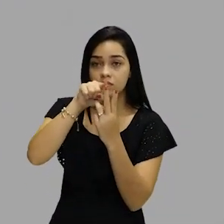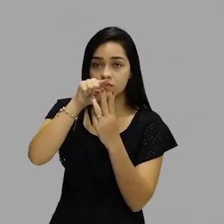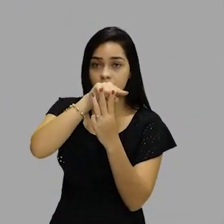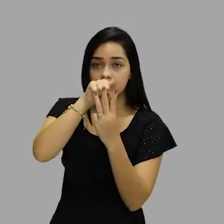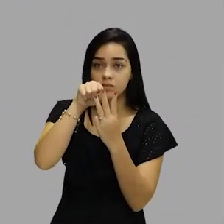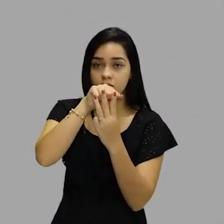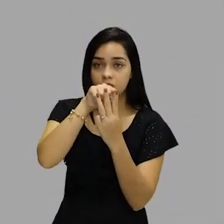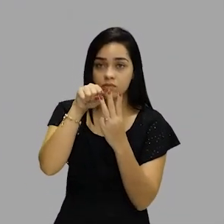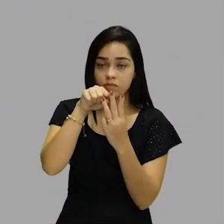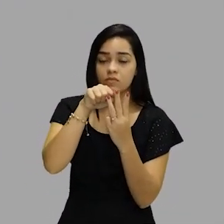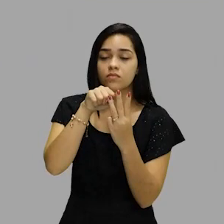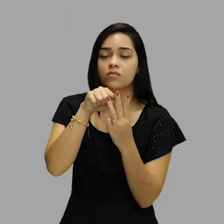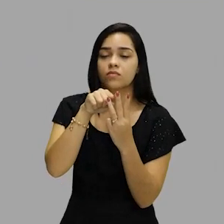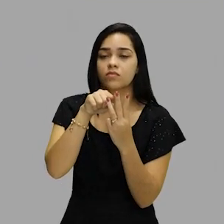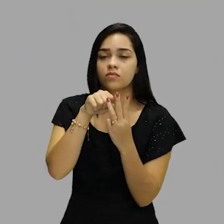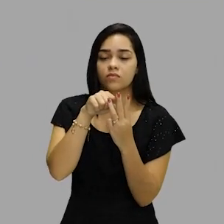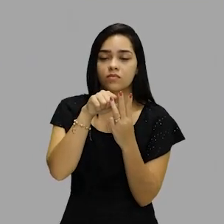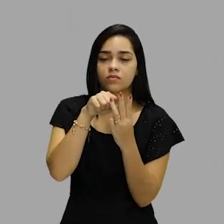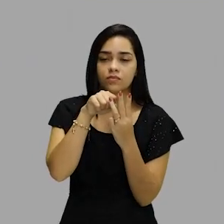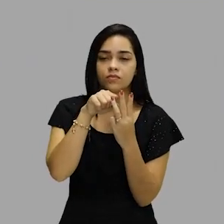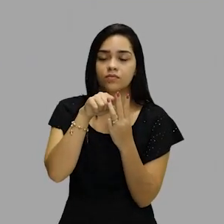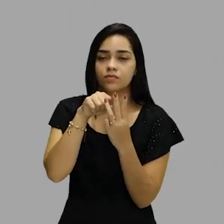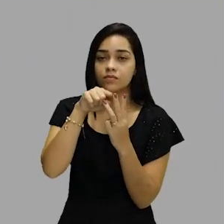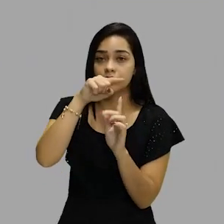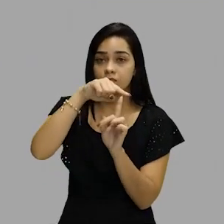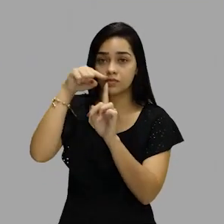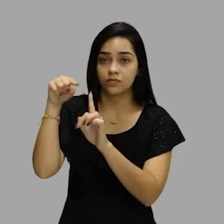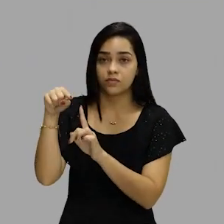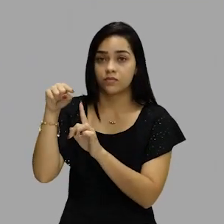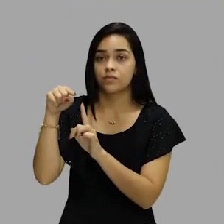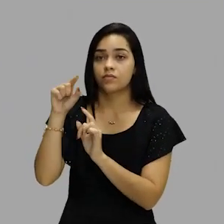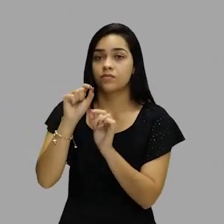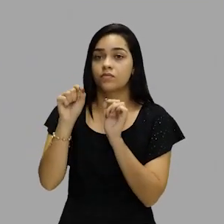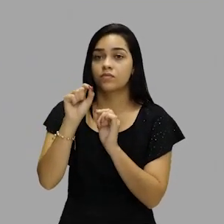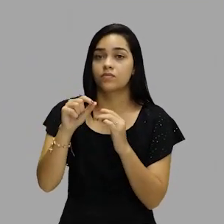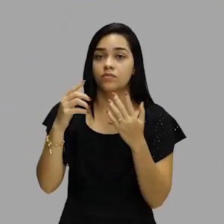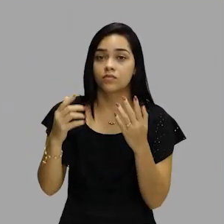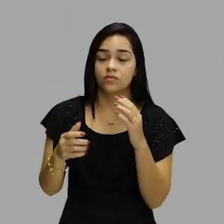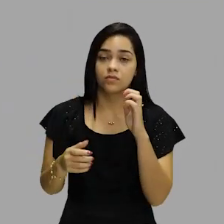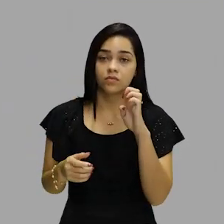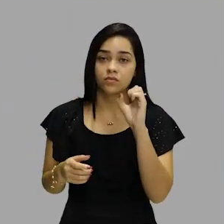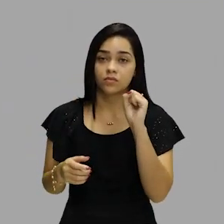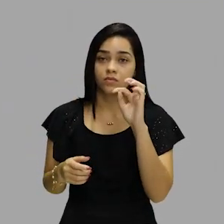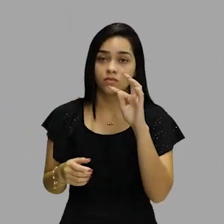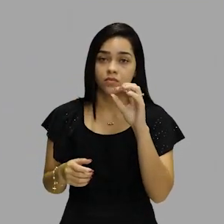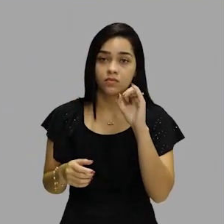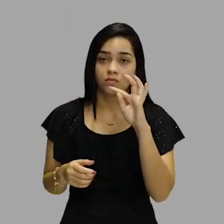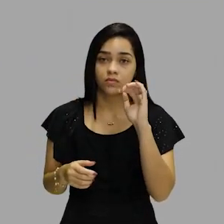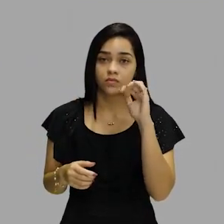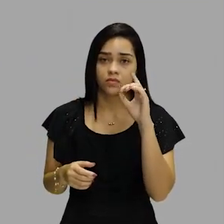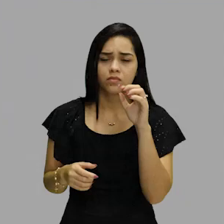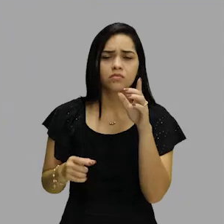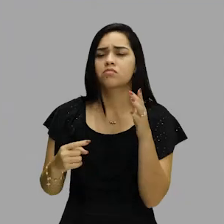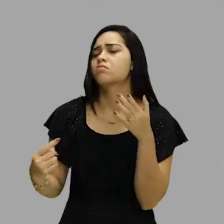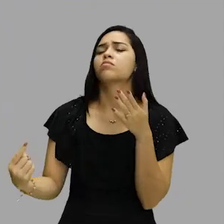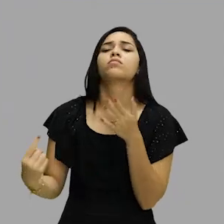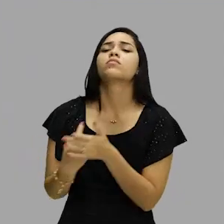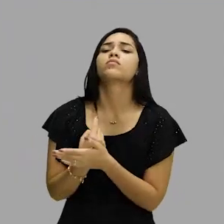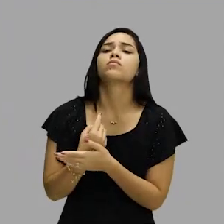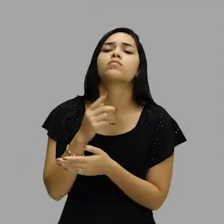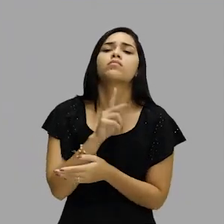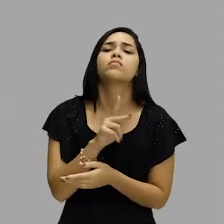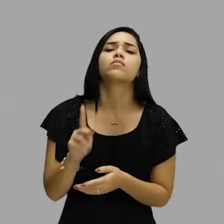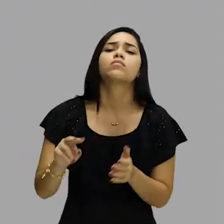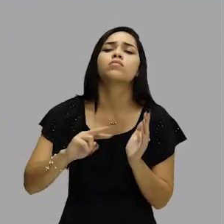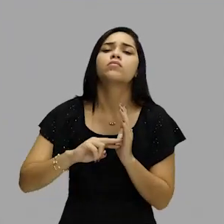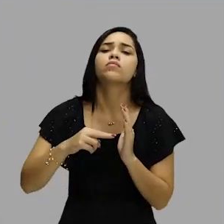aqui, né, esses 2 tipos de tecidos musculares são estriados. Aí você me pergunta, professor,